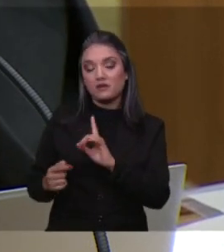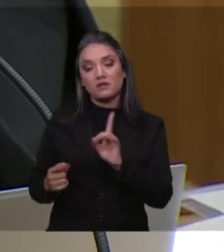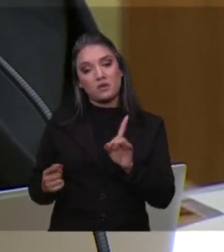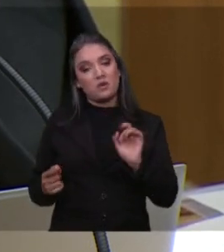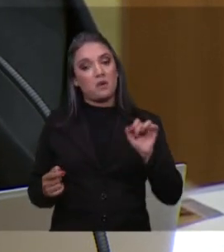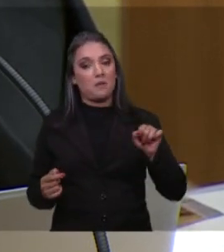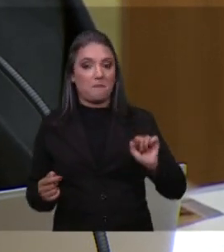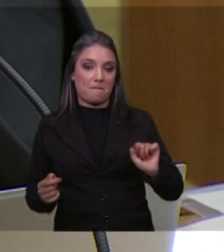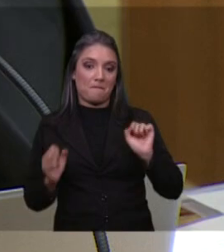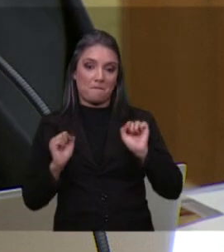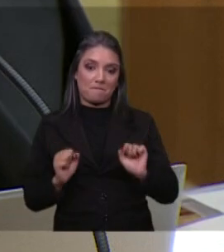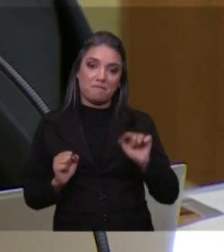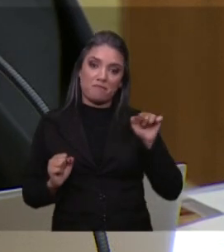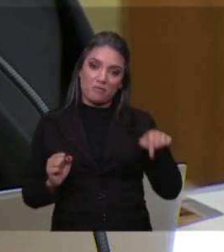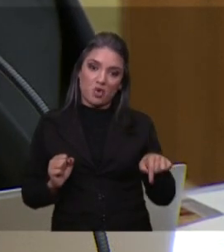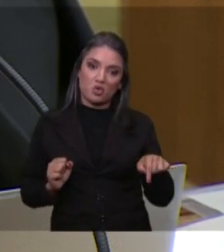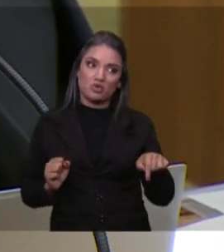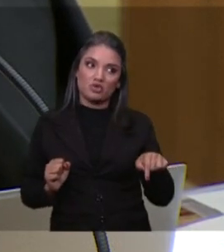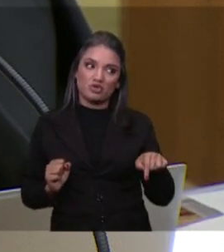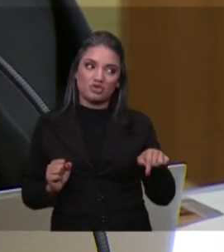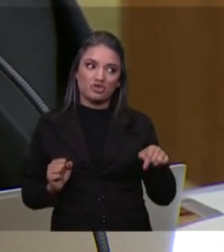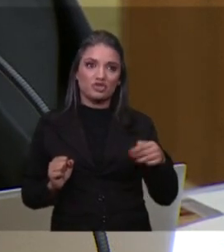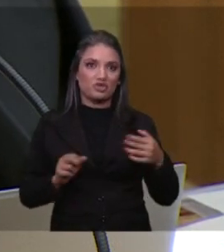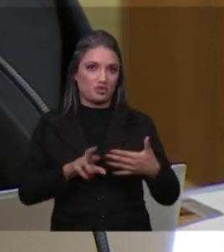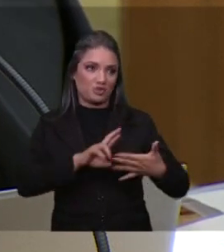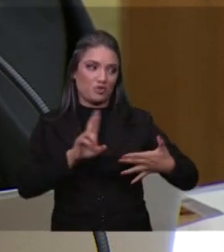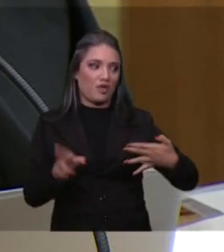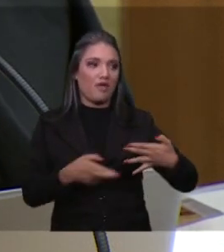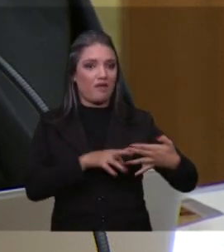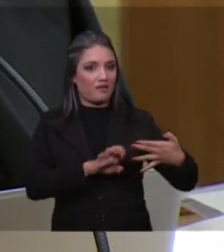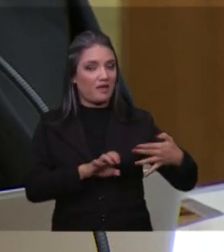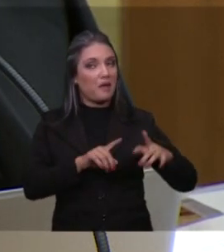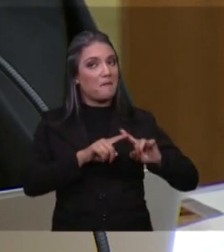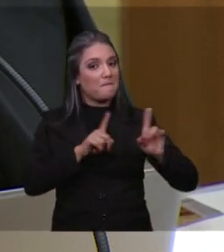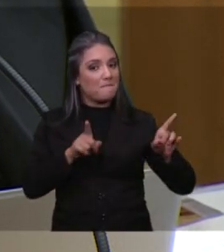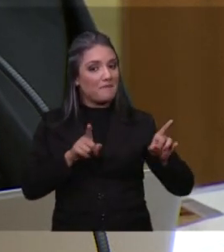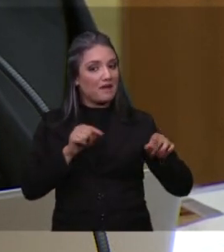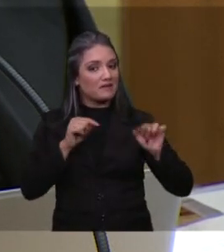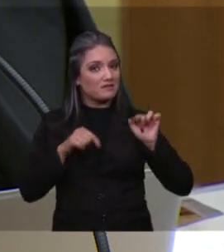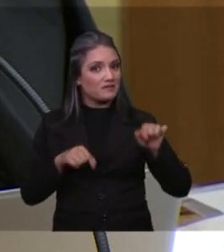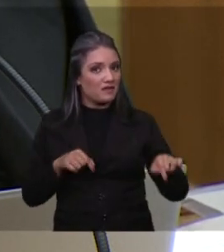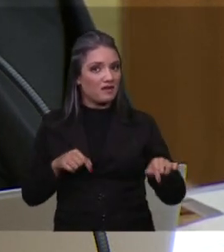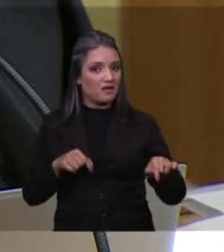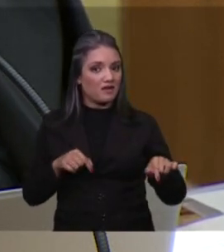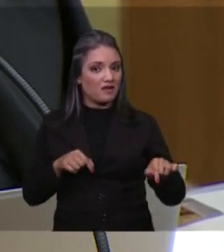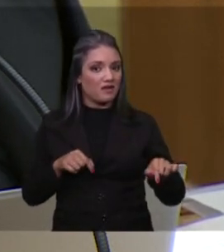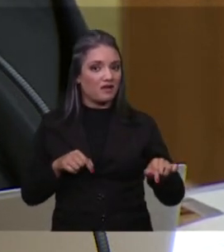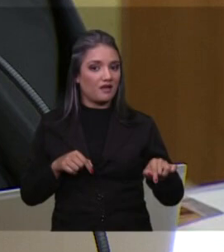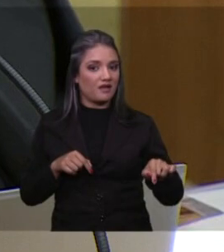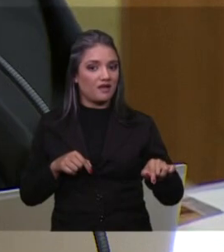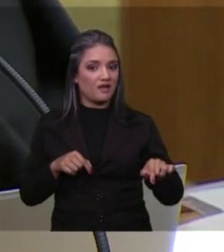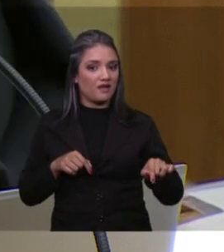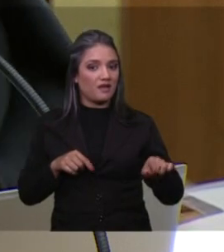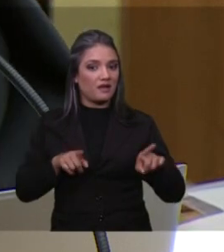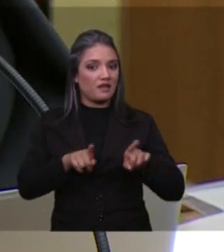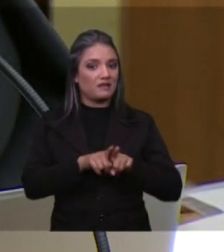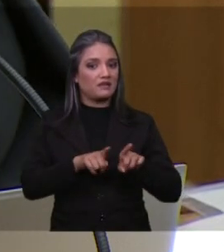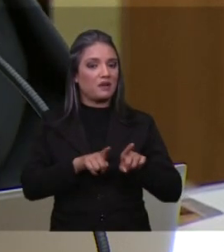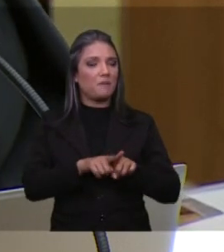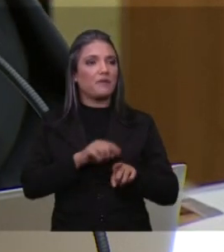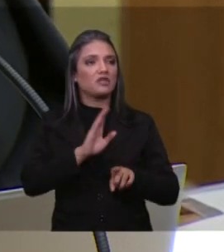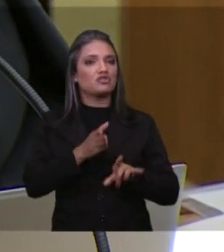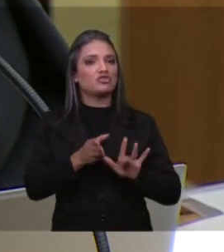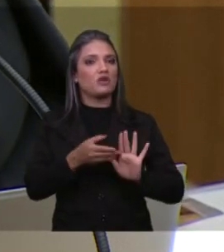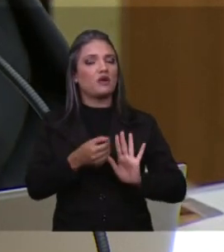revisitar os termos do recurso extraordinário. Porém, o recurso extraordinário, ele já também fez uma